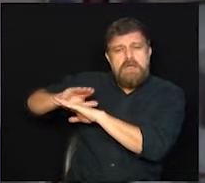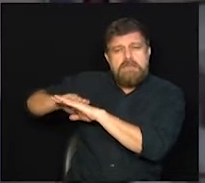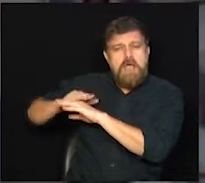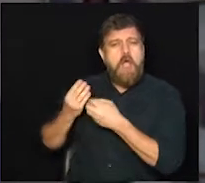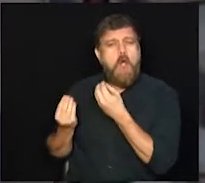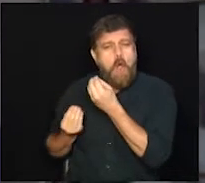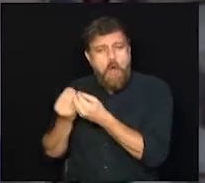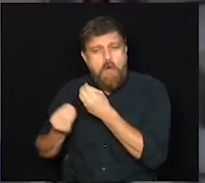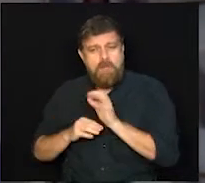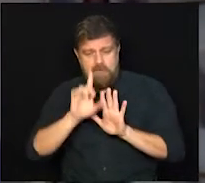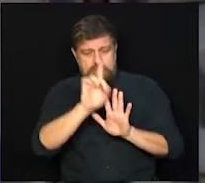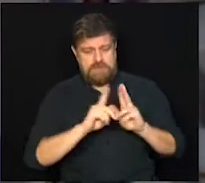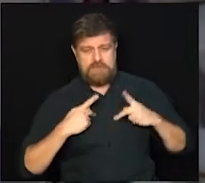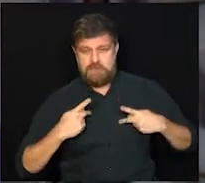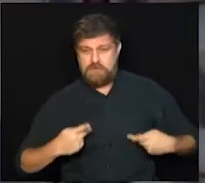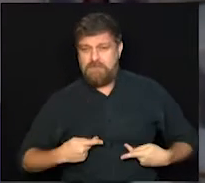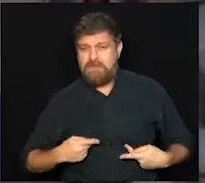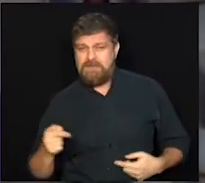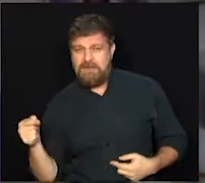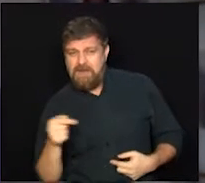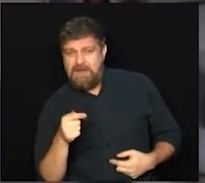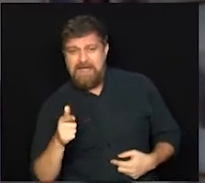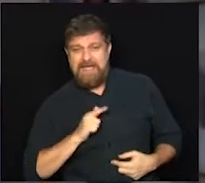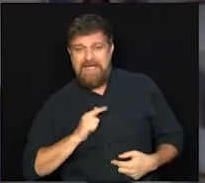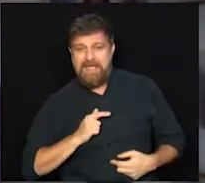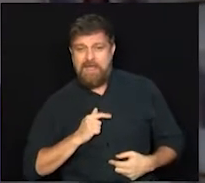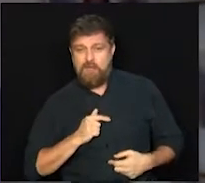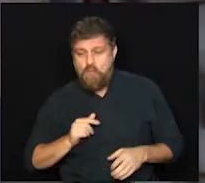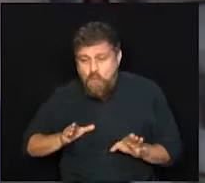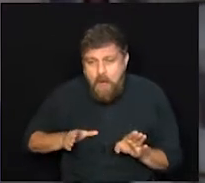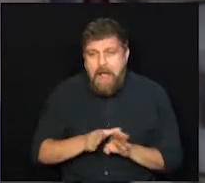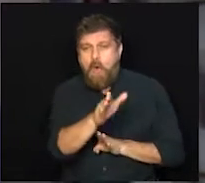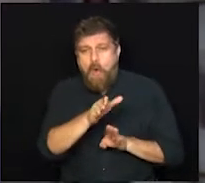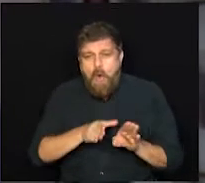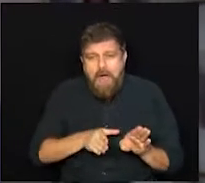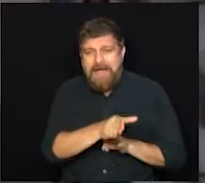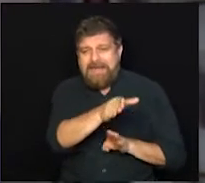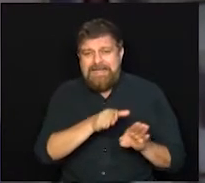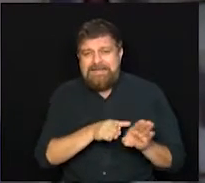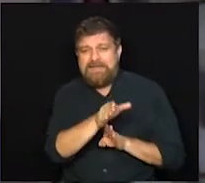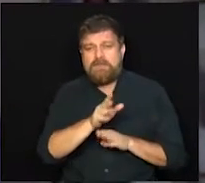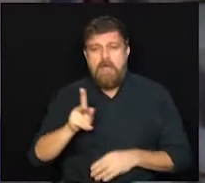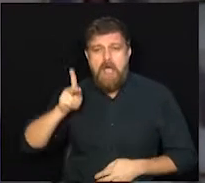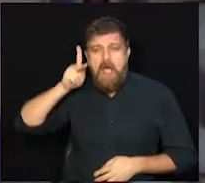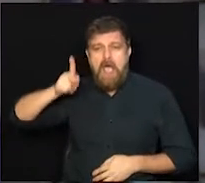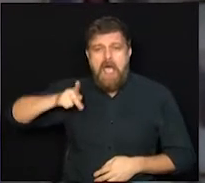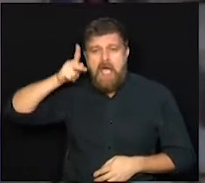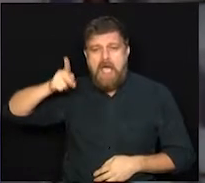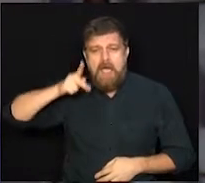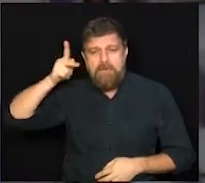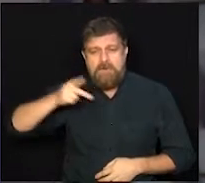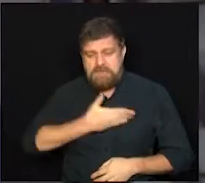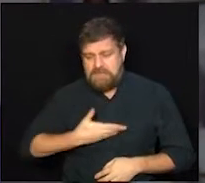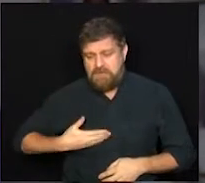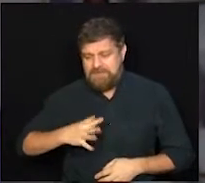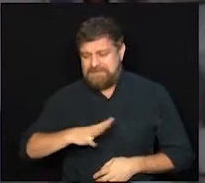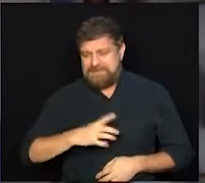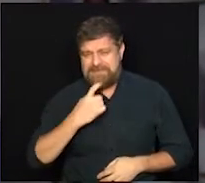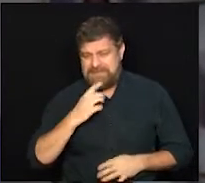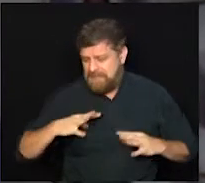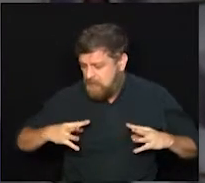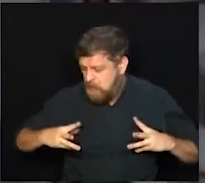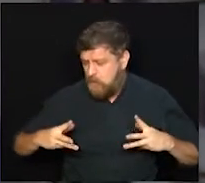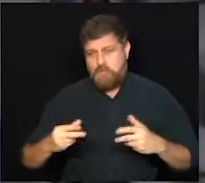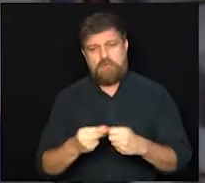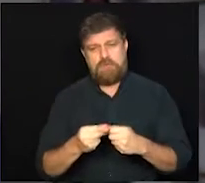como de direitos humanos, constituído como o orientador, né, das políticas de todo o município, né, ou de todo